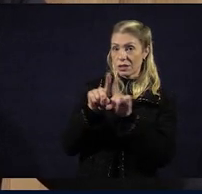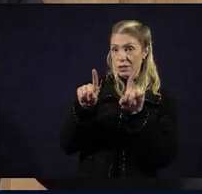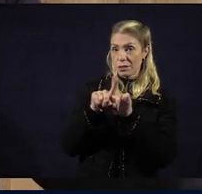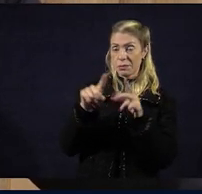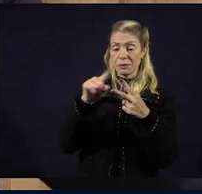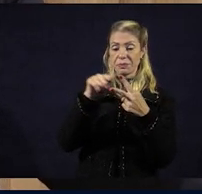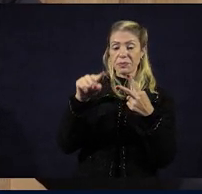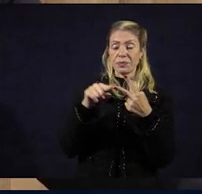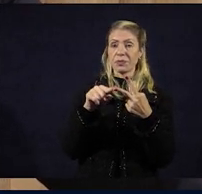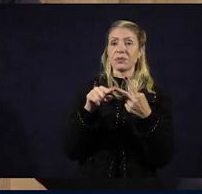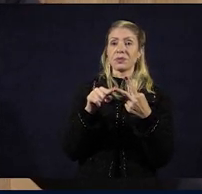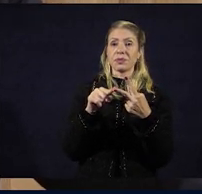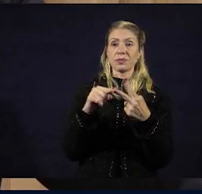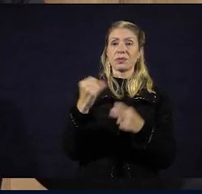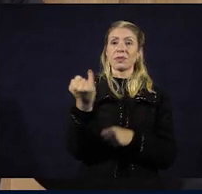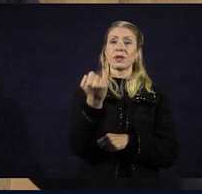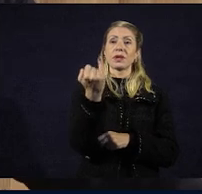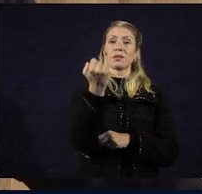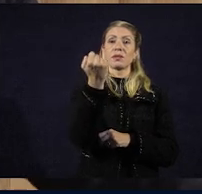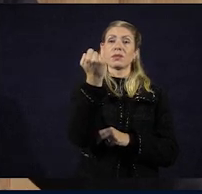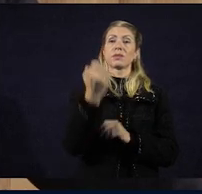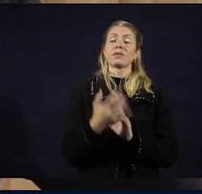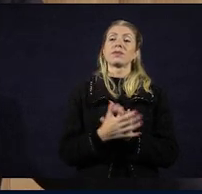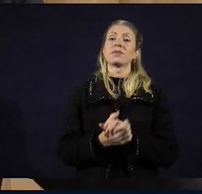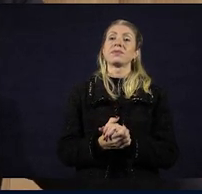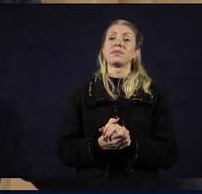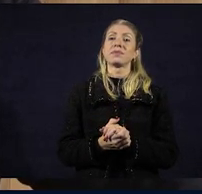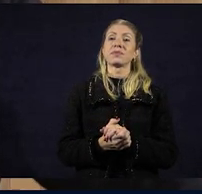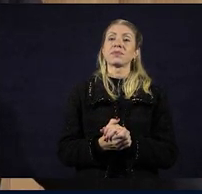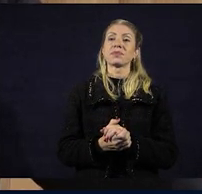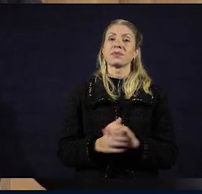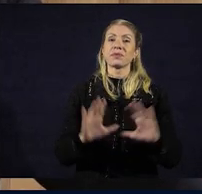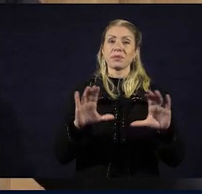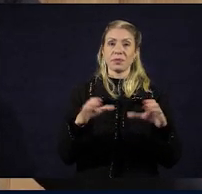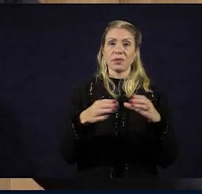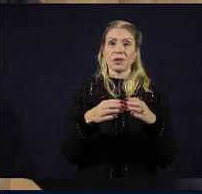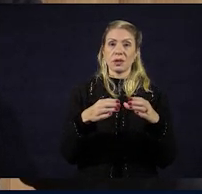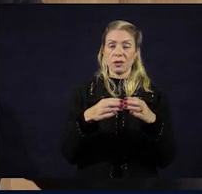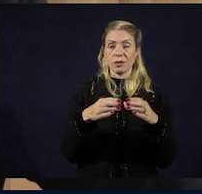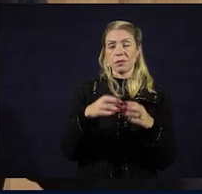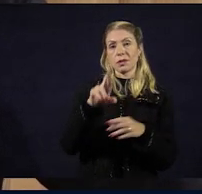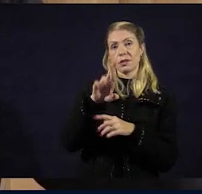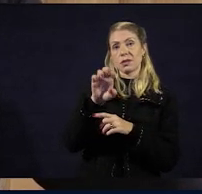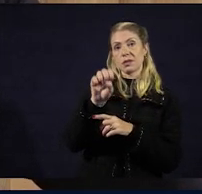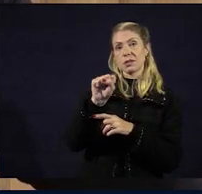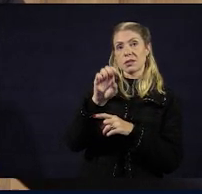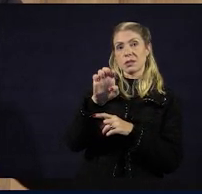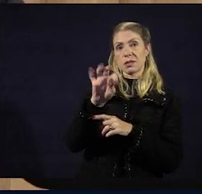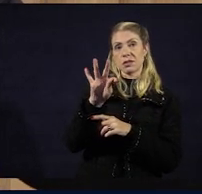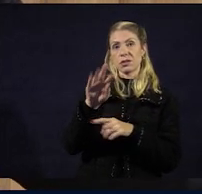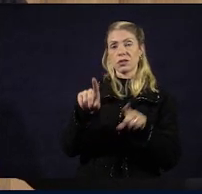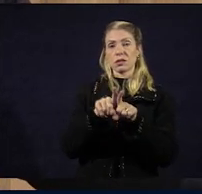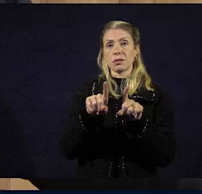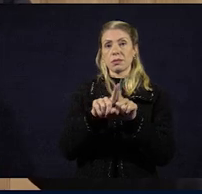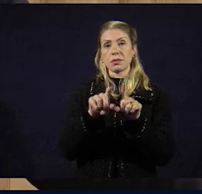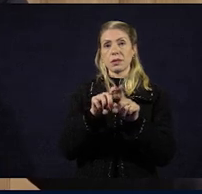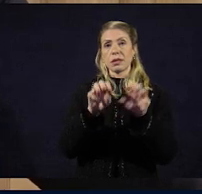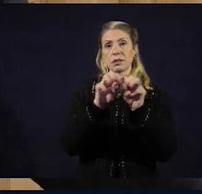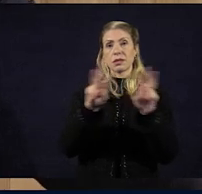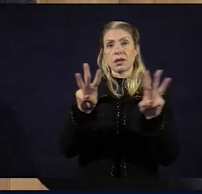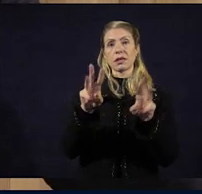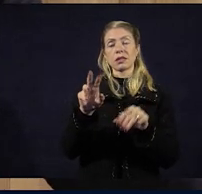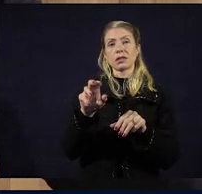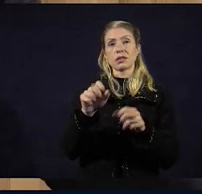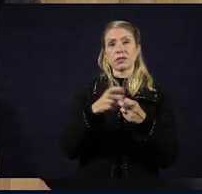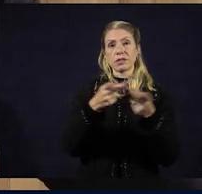dois pontos que foram muito importantes como eu já falei uma equipe de Wilson bem qualificada e site visite era um problema porque tava